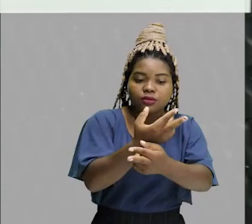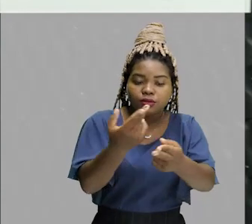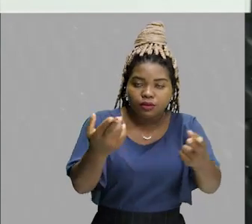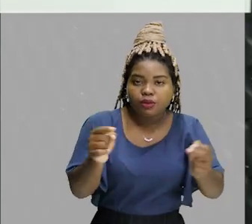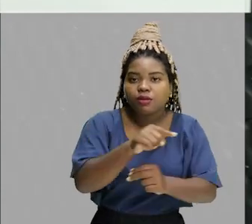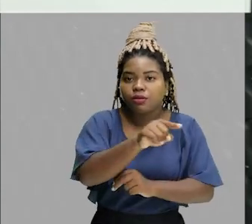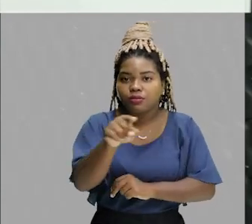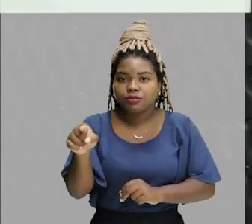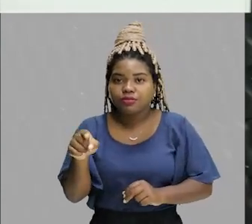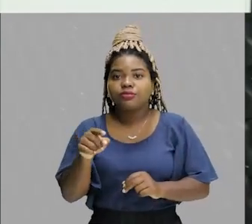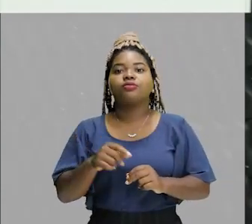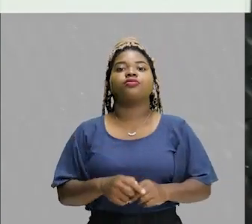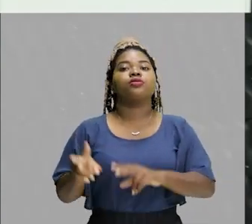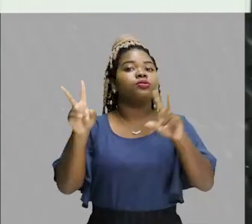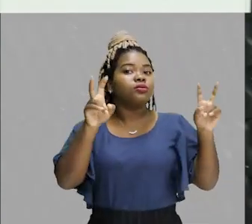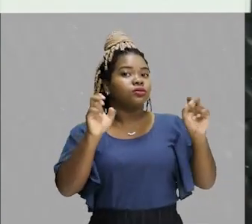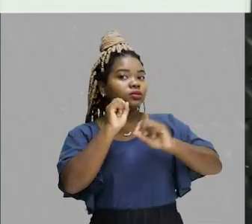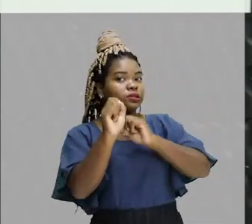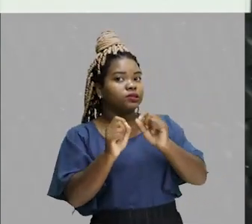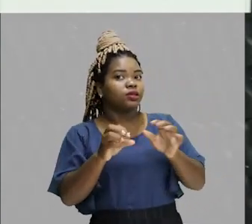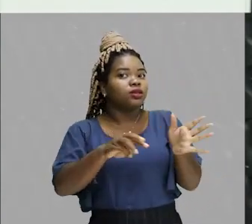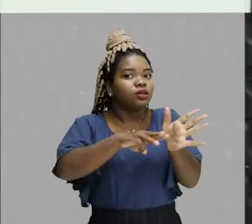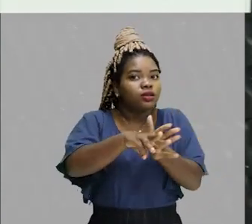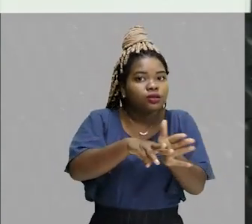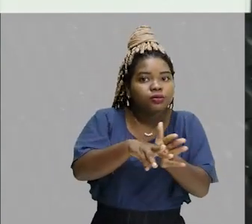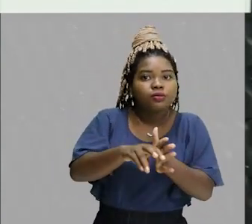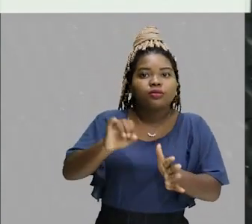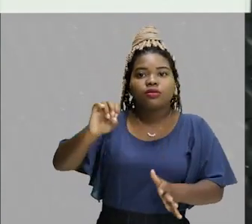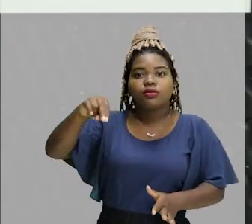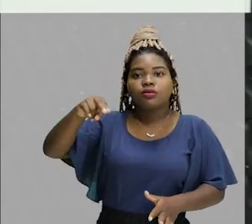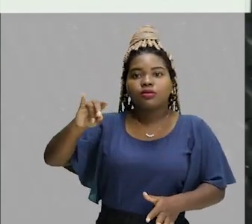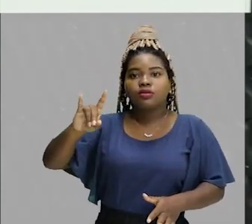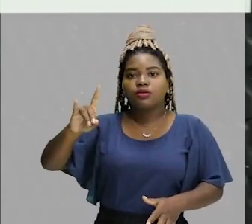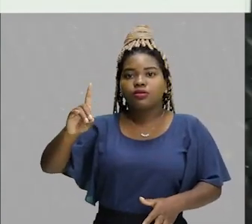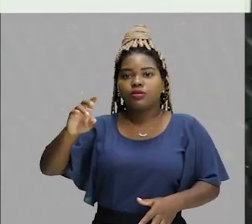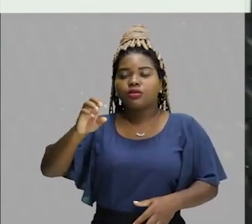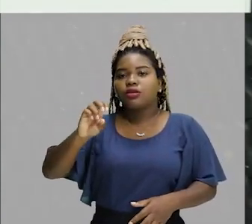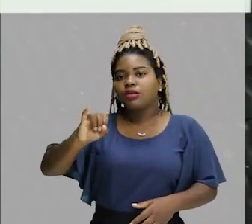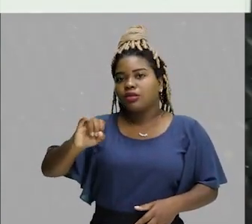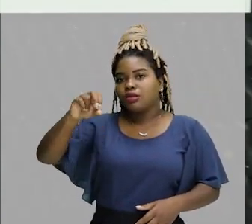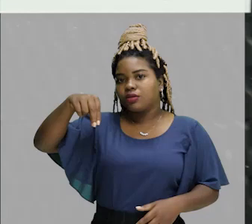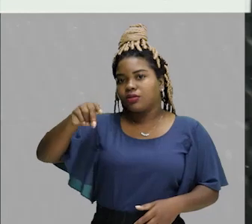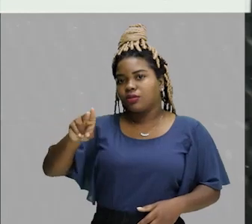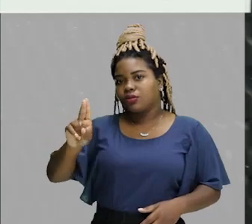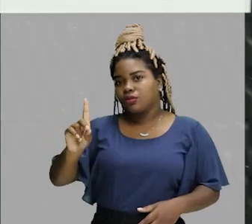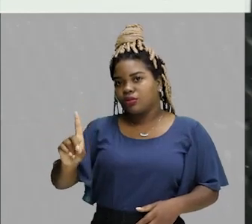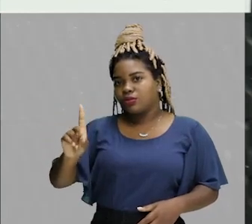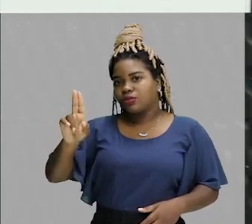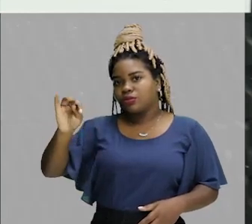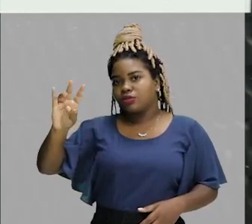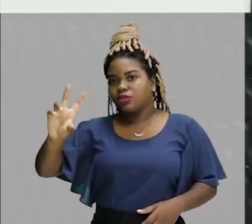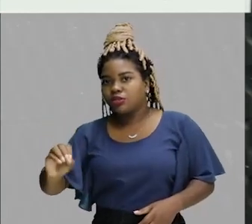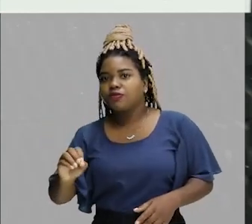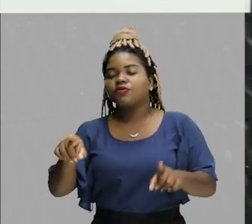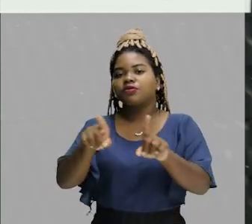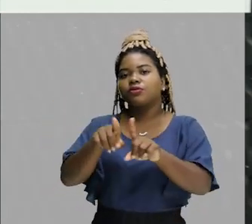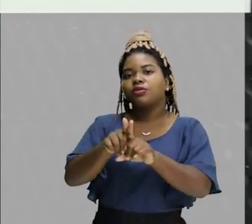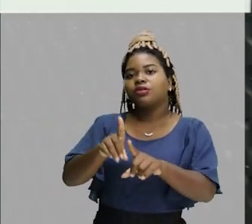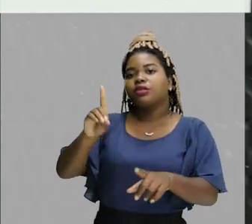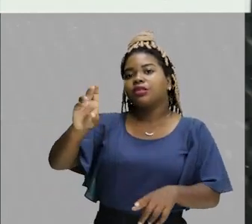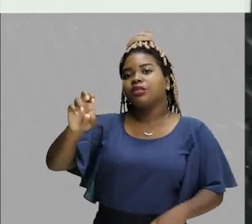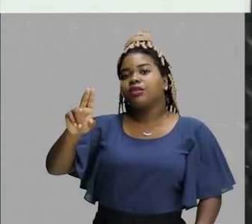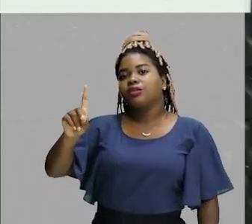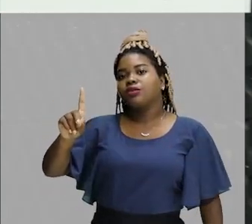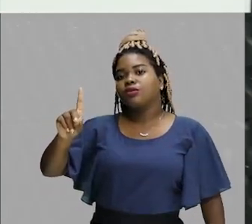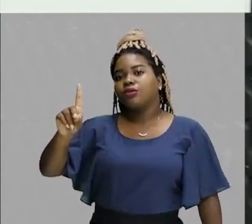ajudar vocês no tema que é método indutivo e o método dedutivo. Bom, eu quero te chamar a